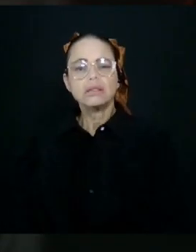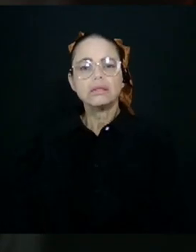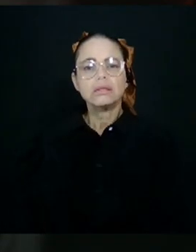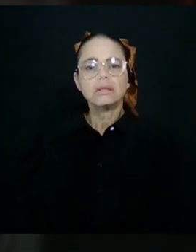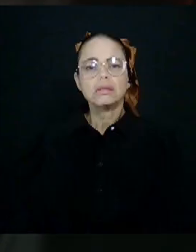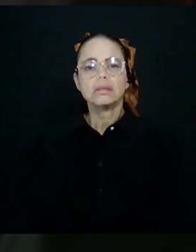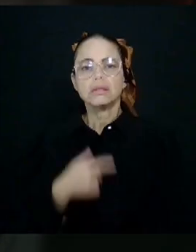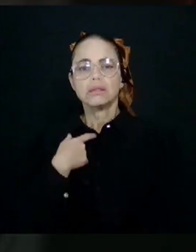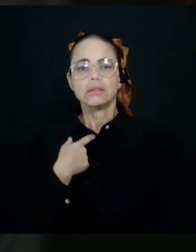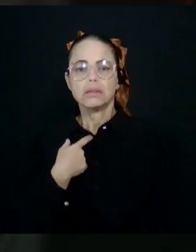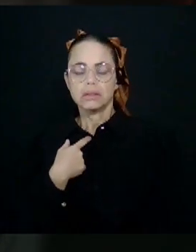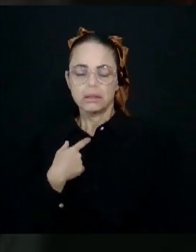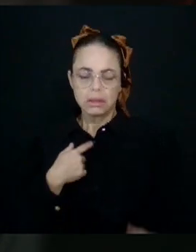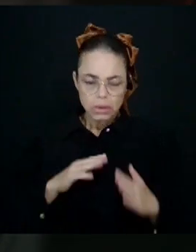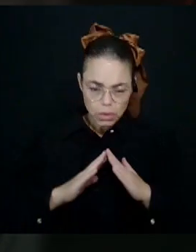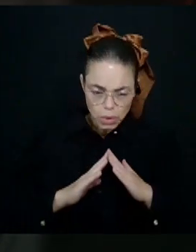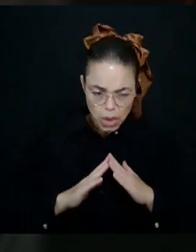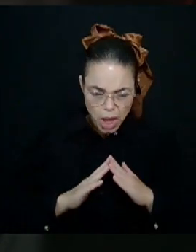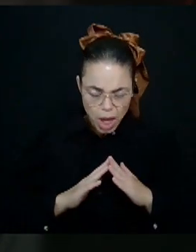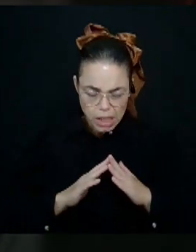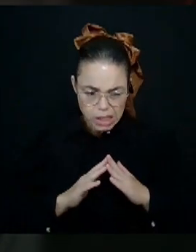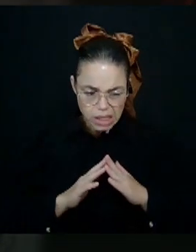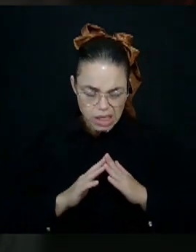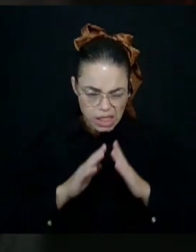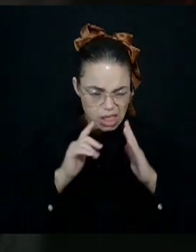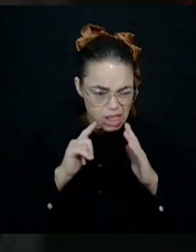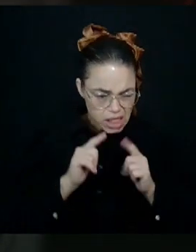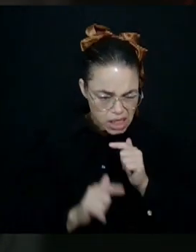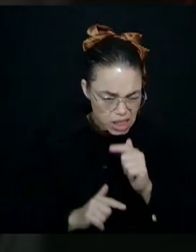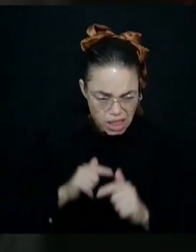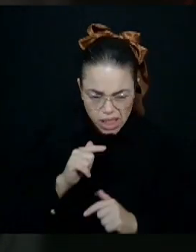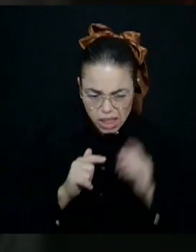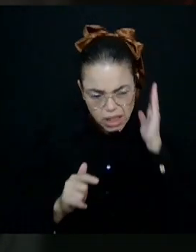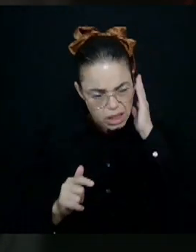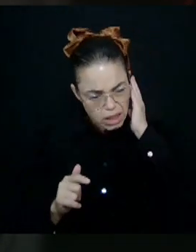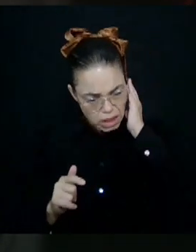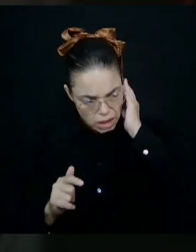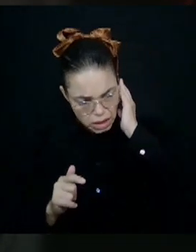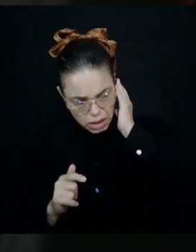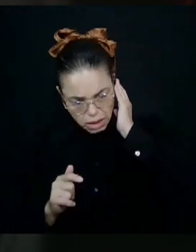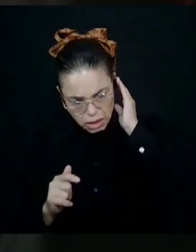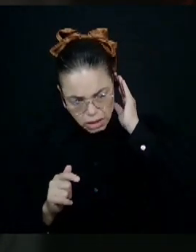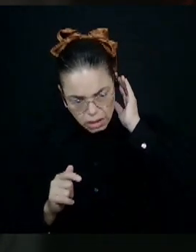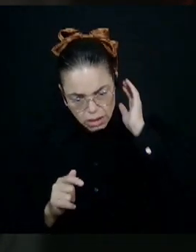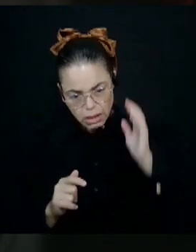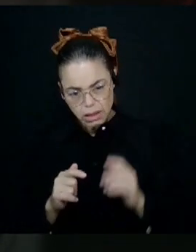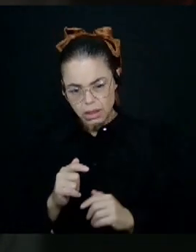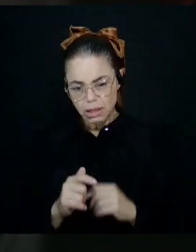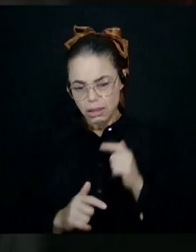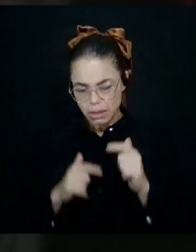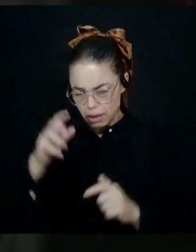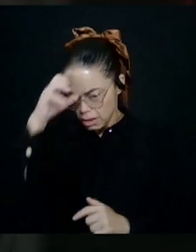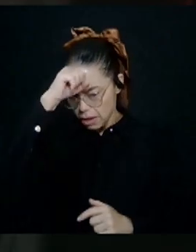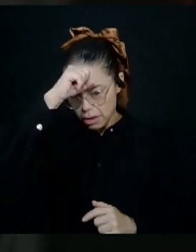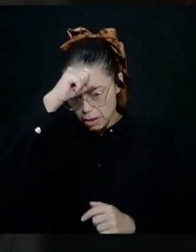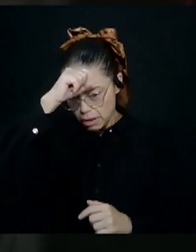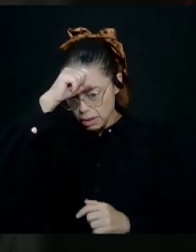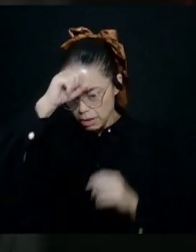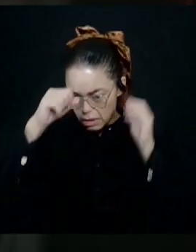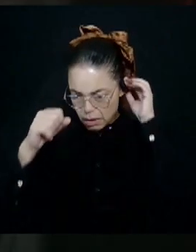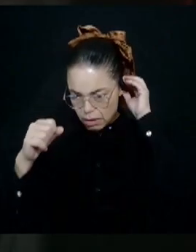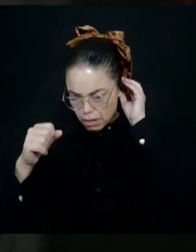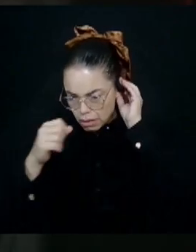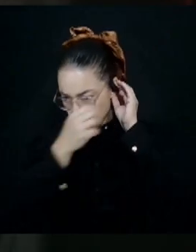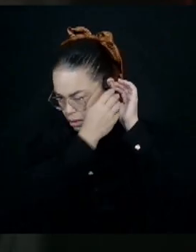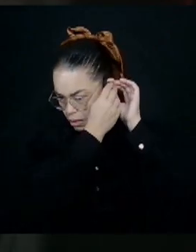trabalho, e a gente vai se aprisionando e a gente vai aprendendo a performar, e então a gente coloca aí uma máscara,